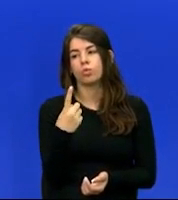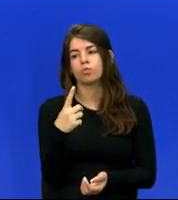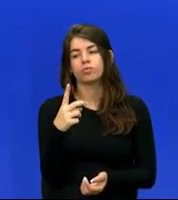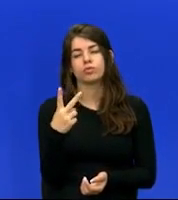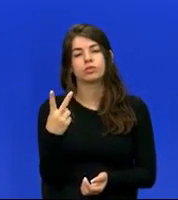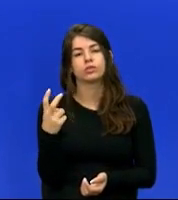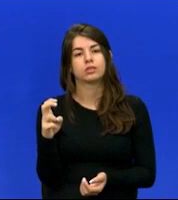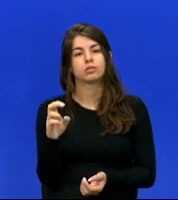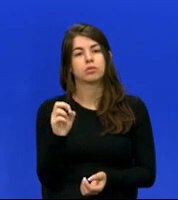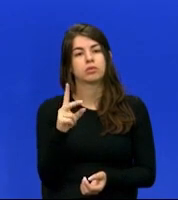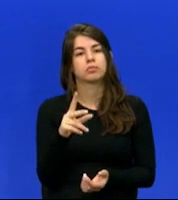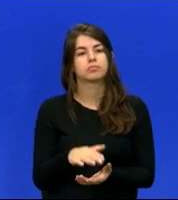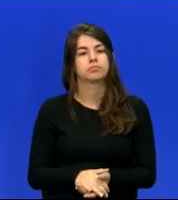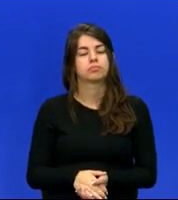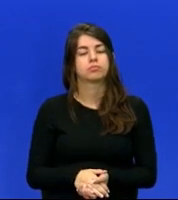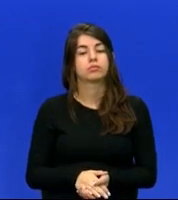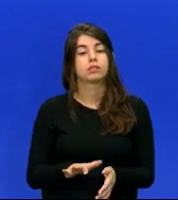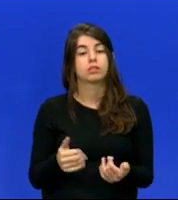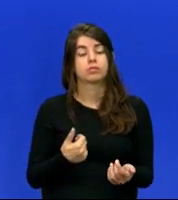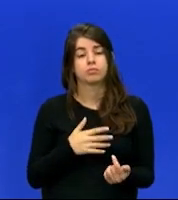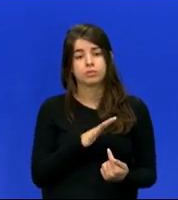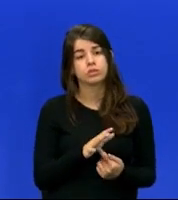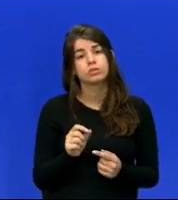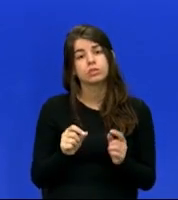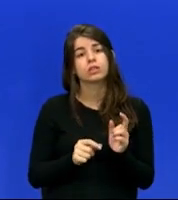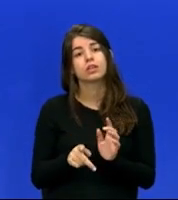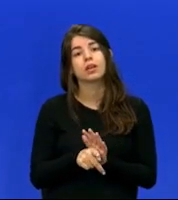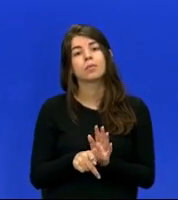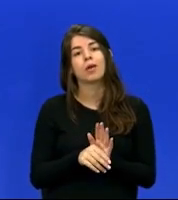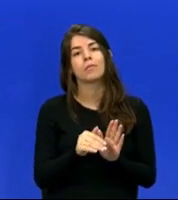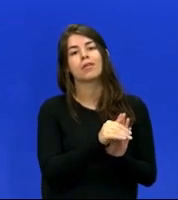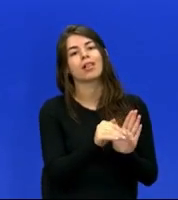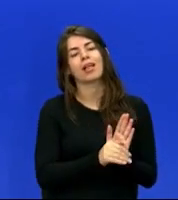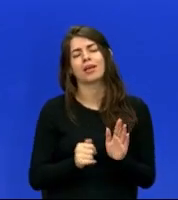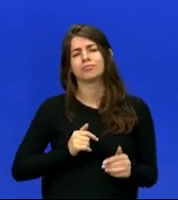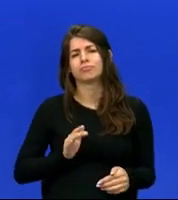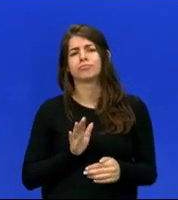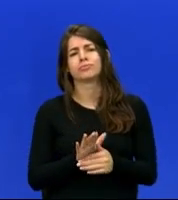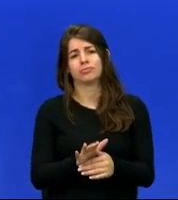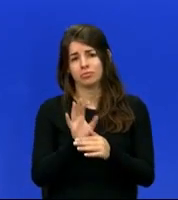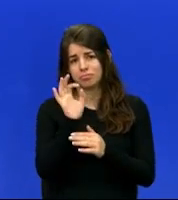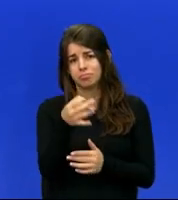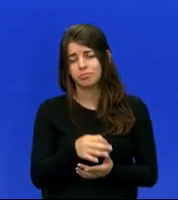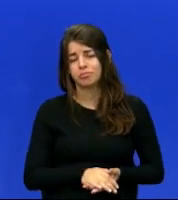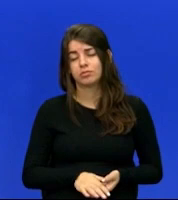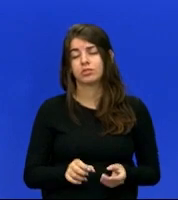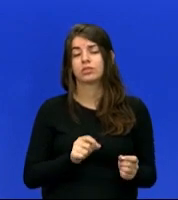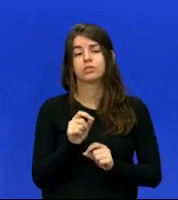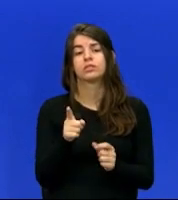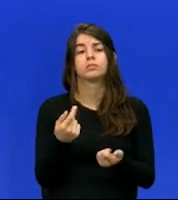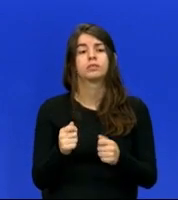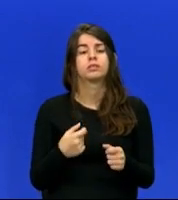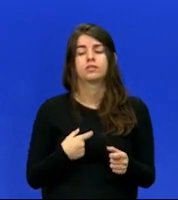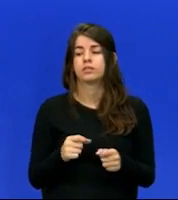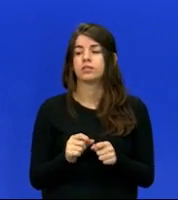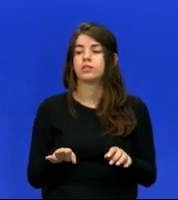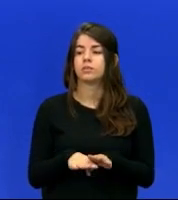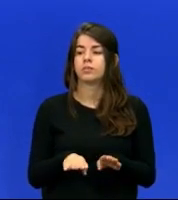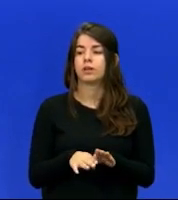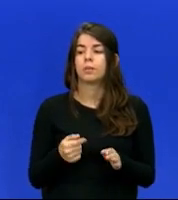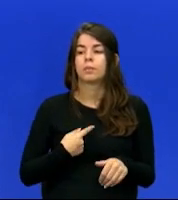1,25. Então, a representação gráfica ajuda muito. Agora, o que você vai ter que fazer